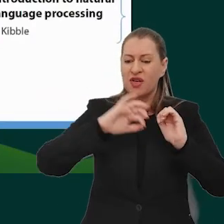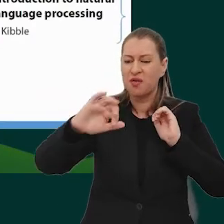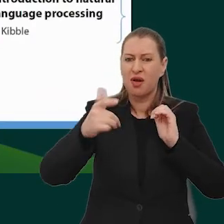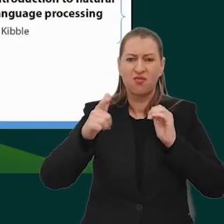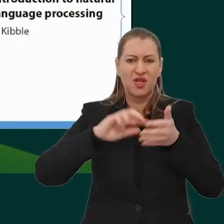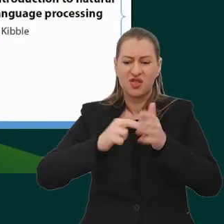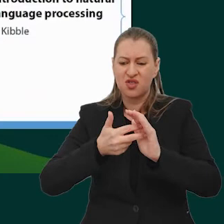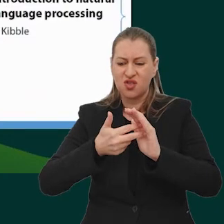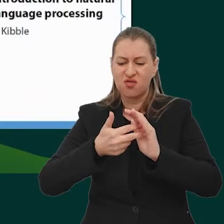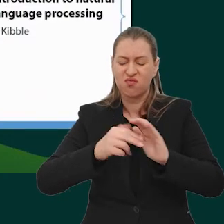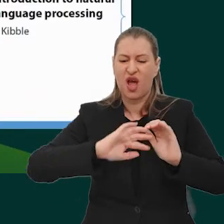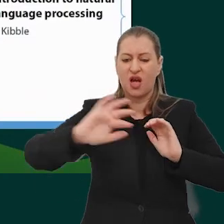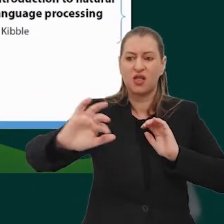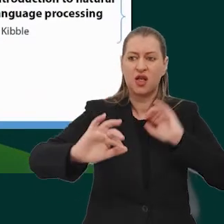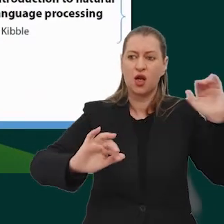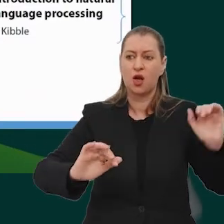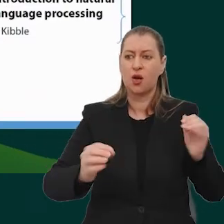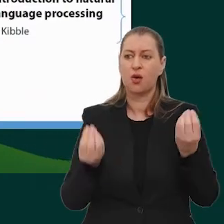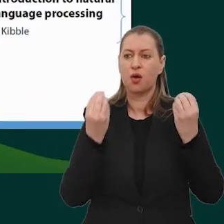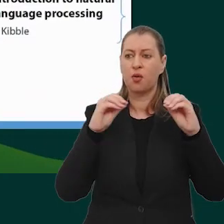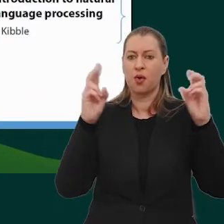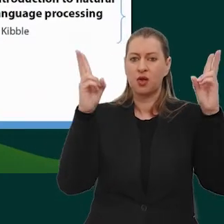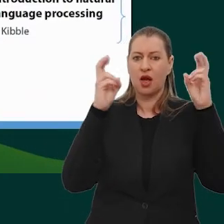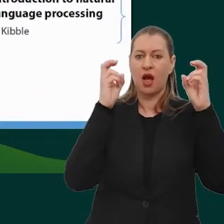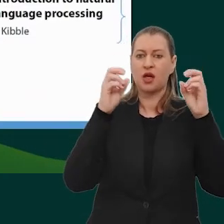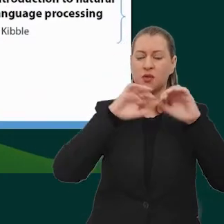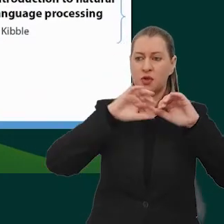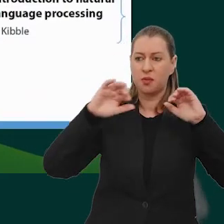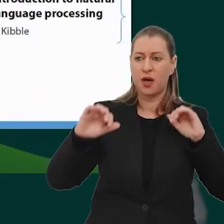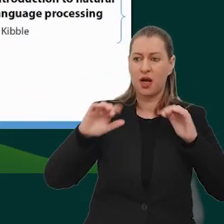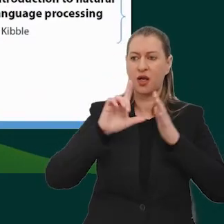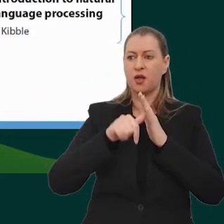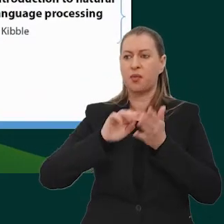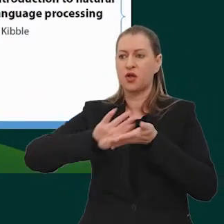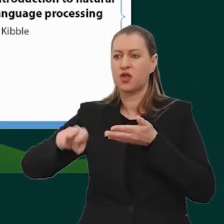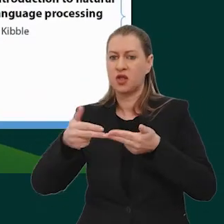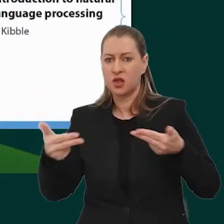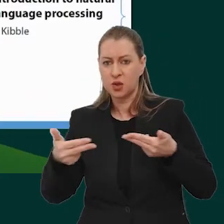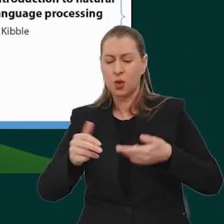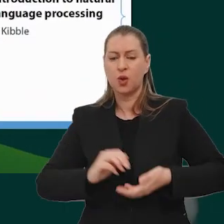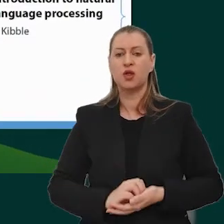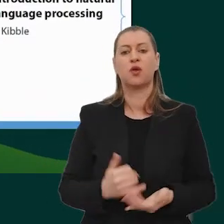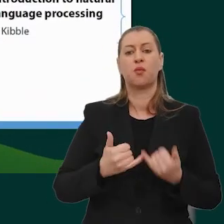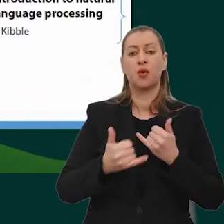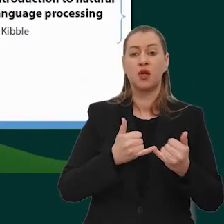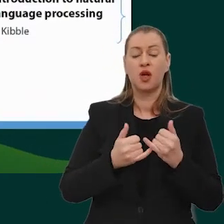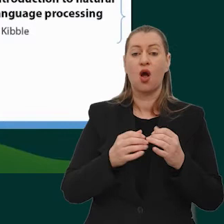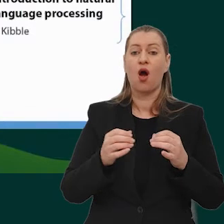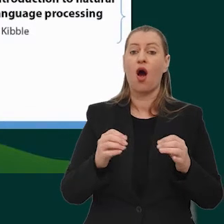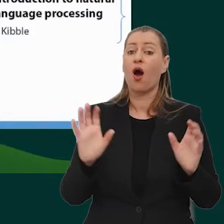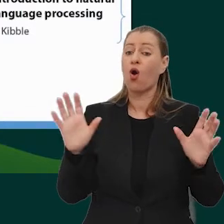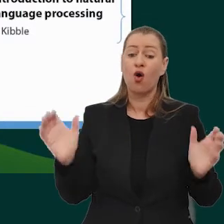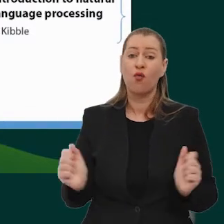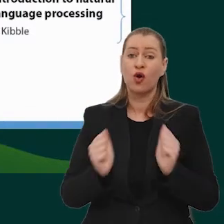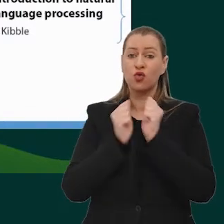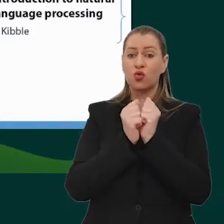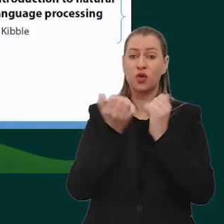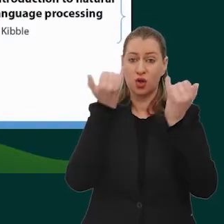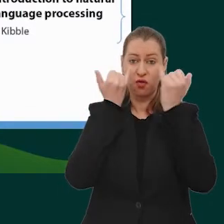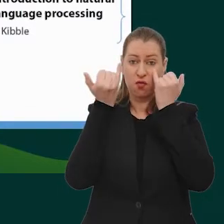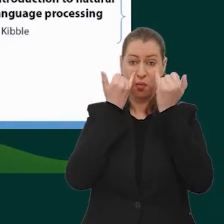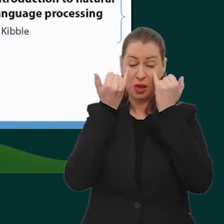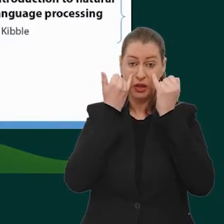sentido, como aspas que ele coloca separado e depois a gente remove esse tipo de coisa. ou vai reunindo esse tipo de